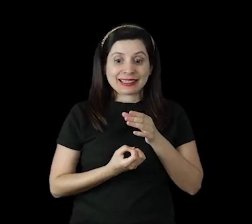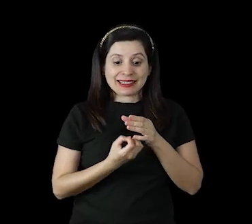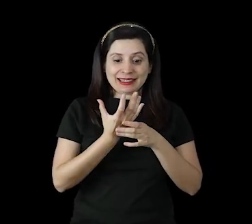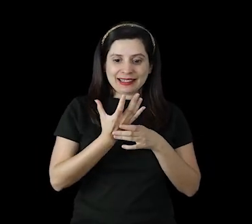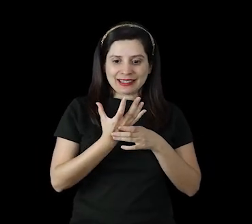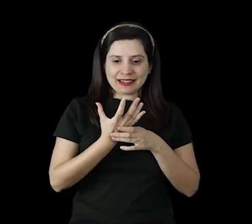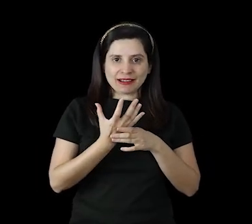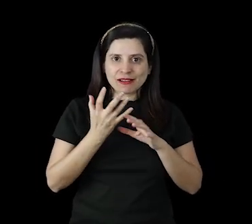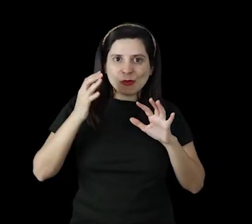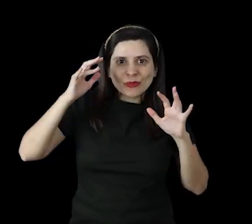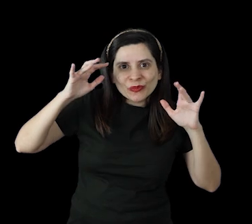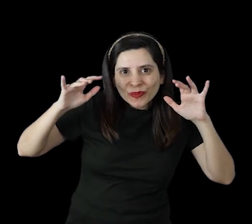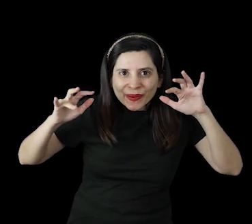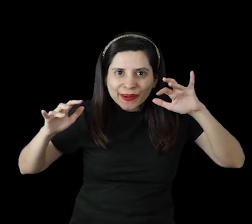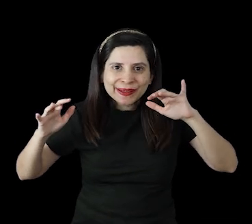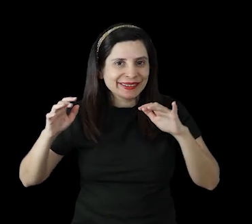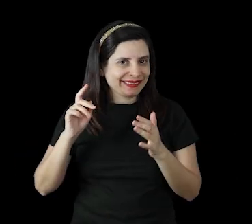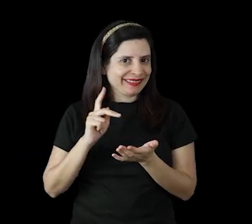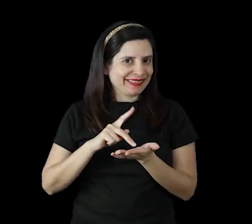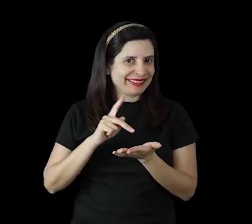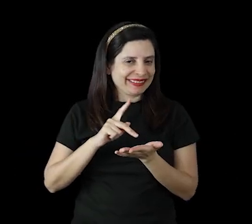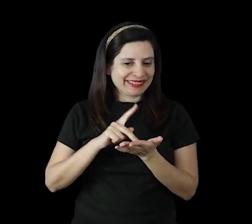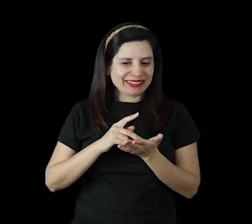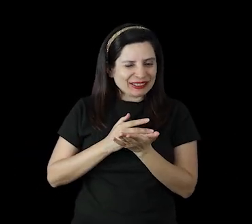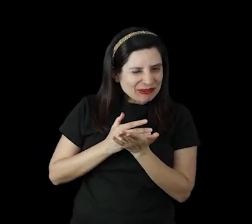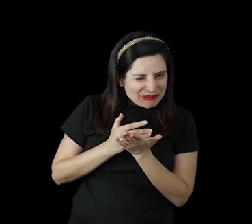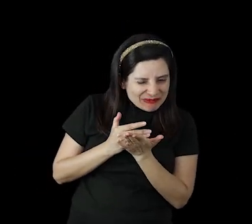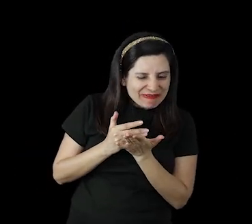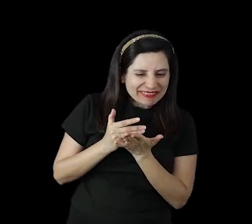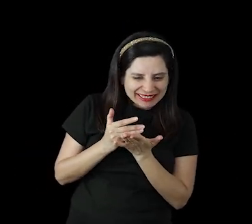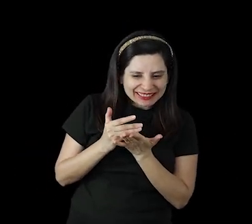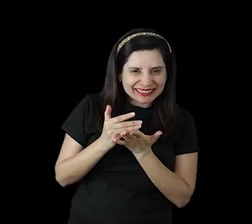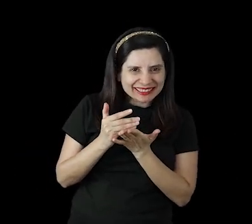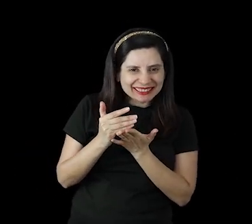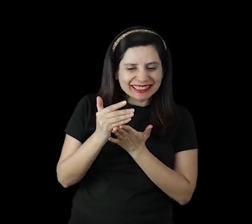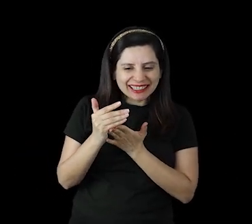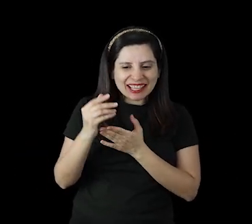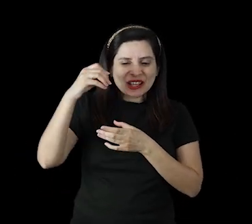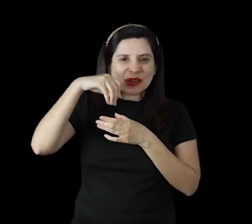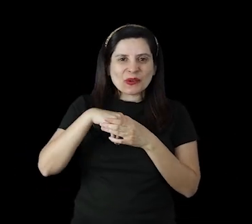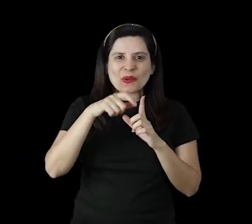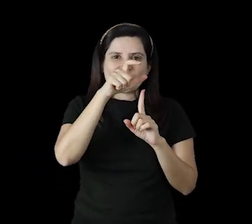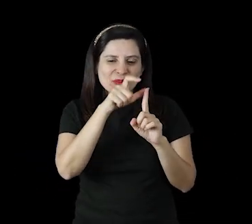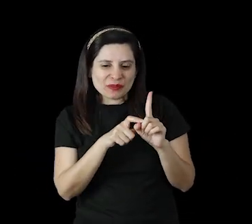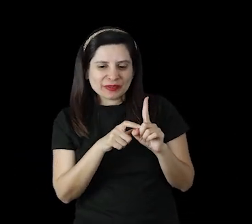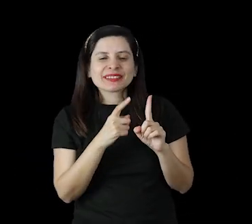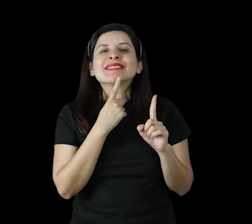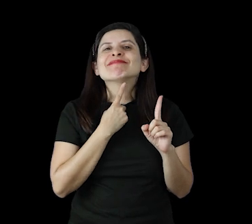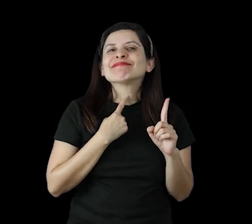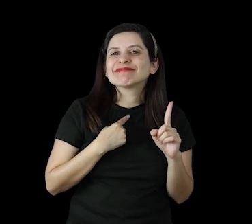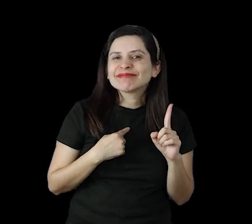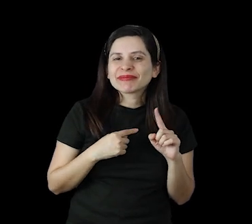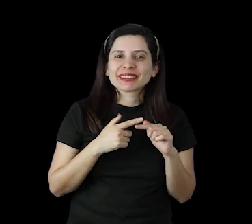a gente cria um monstro, às vezes, na verdade, né, quando a gente está começando. A gente coloca um personagem que tem um desejo,